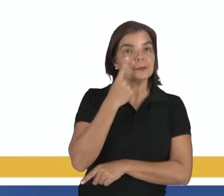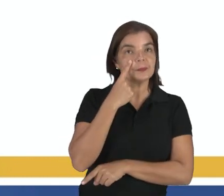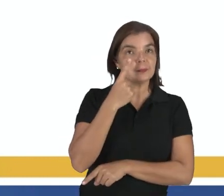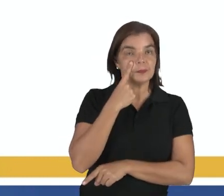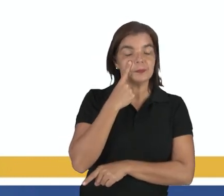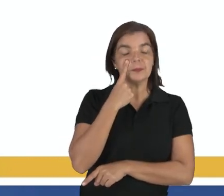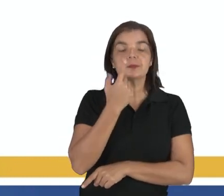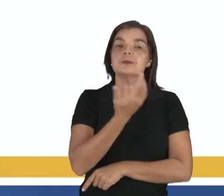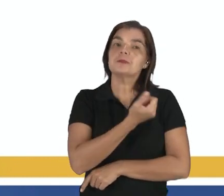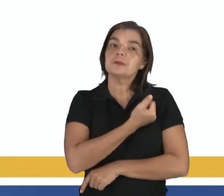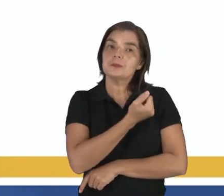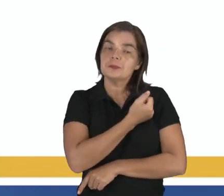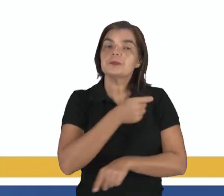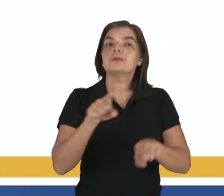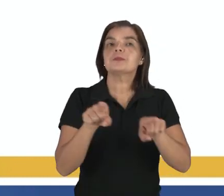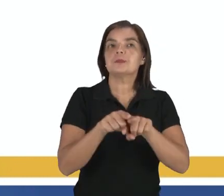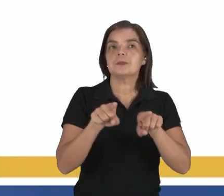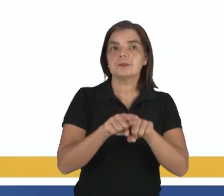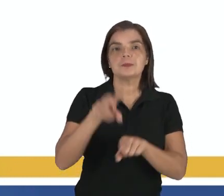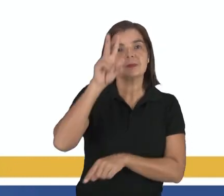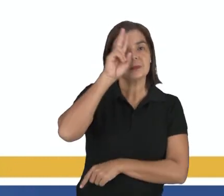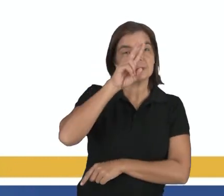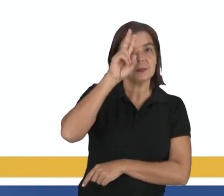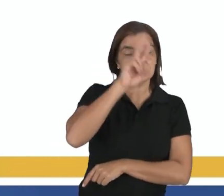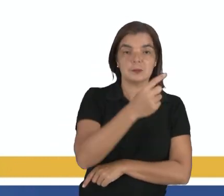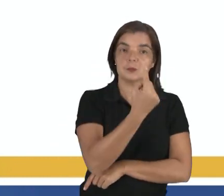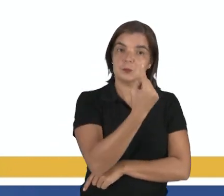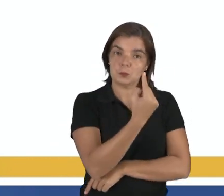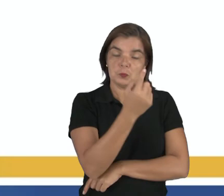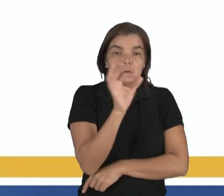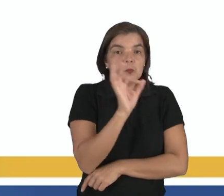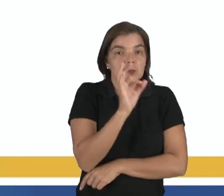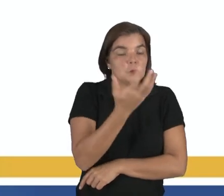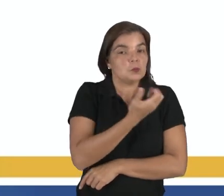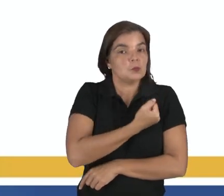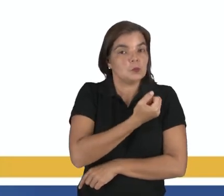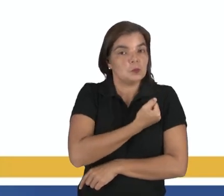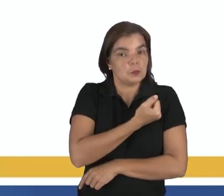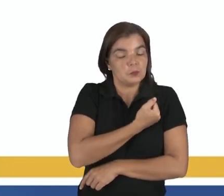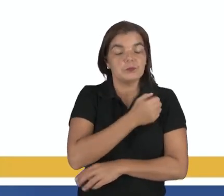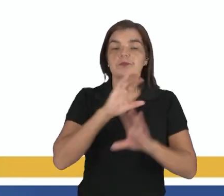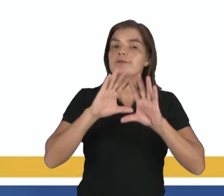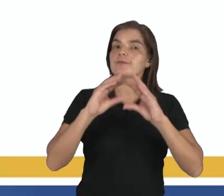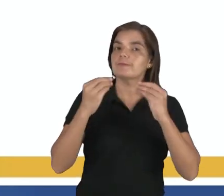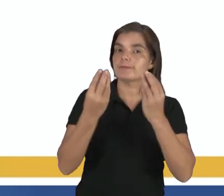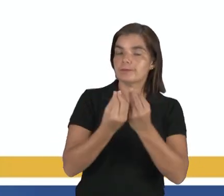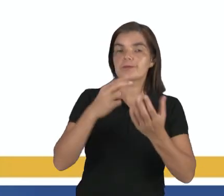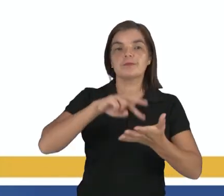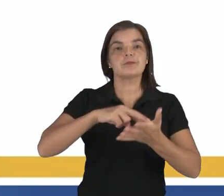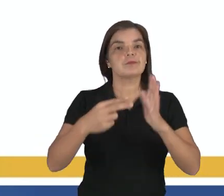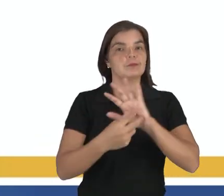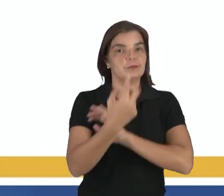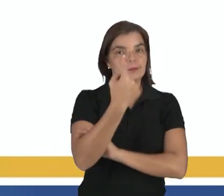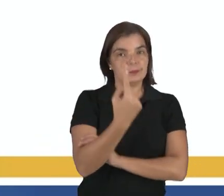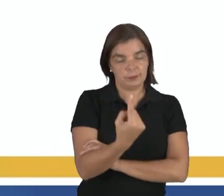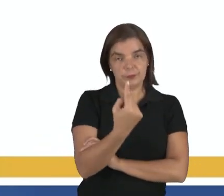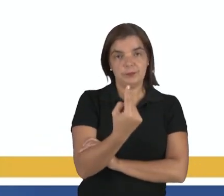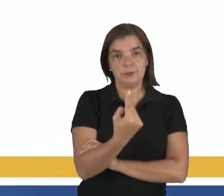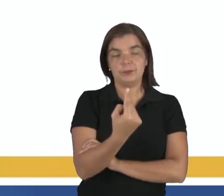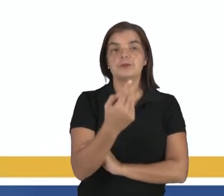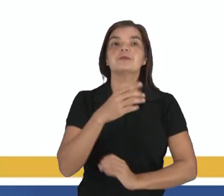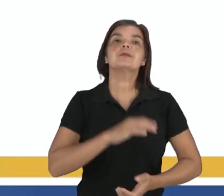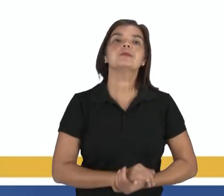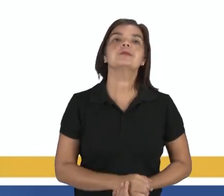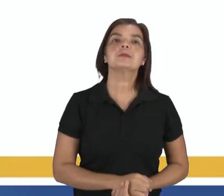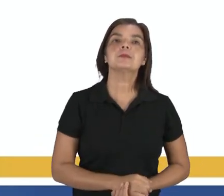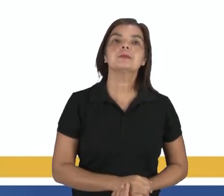os coeficientes estequiométricos. Lembrando, quando não tem nenhum número na frente da substância, o coeficiente é 1 e não é